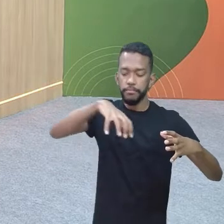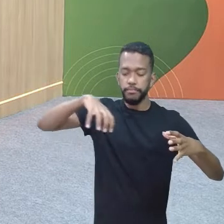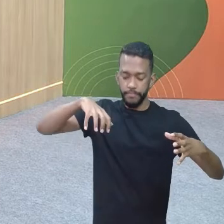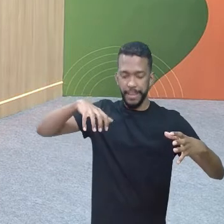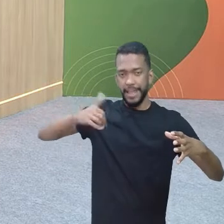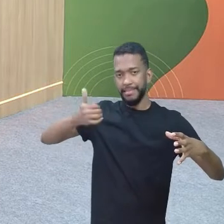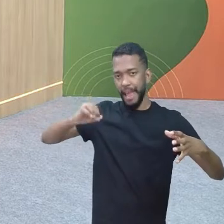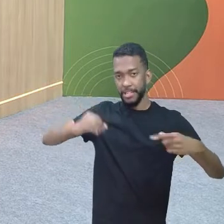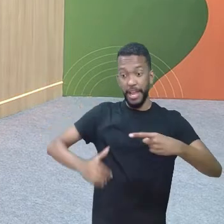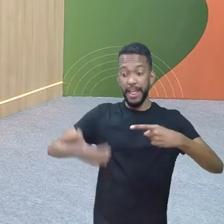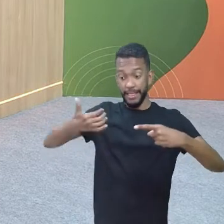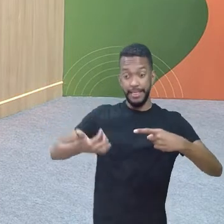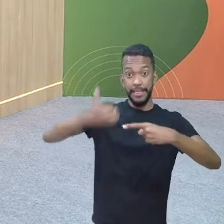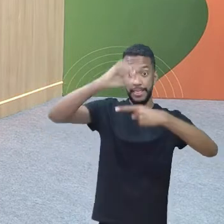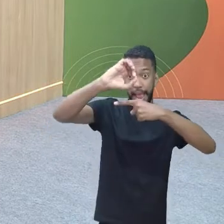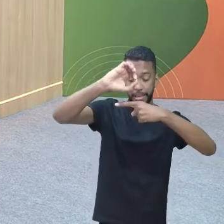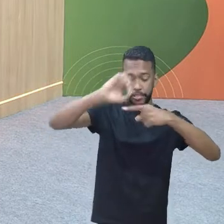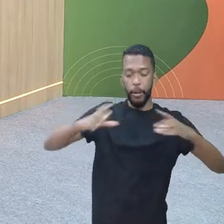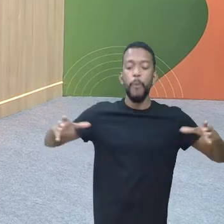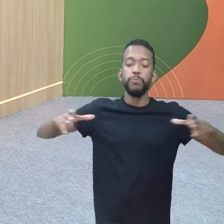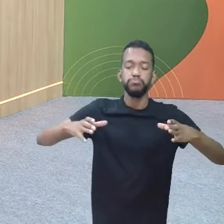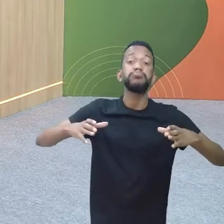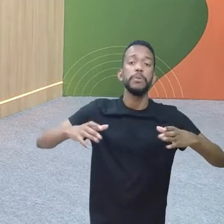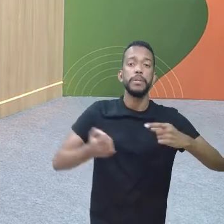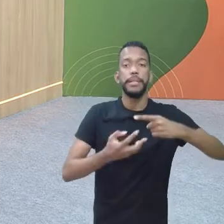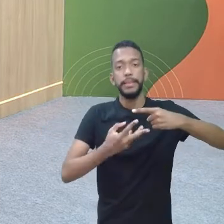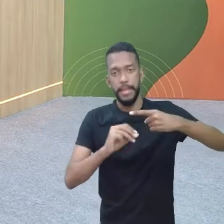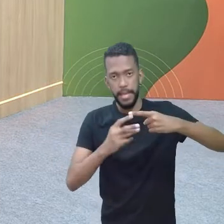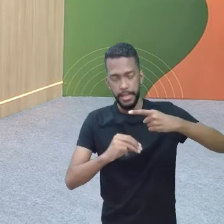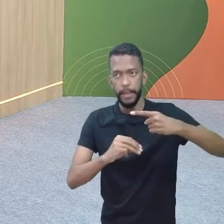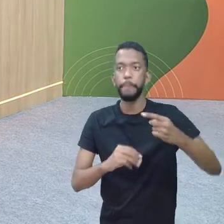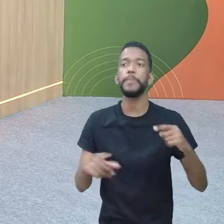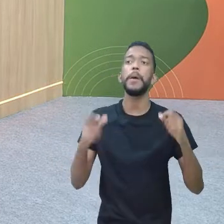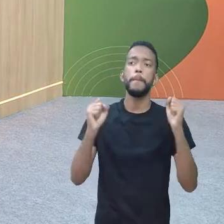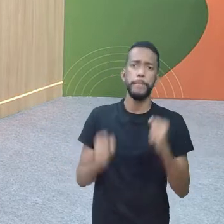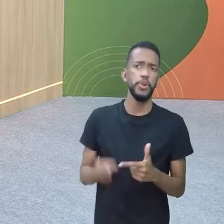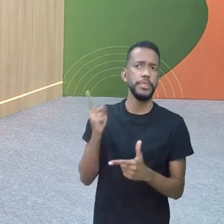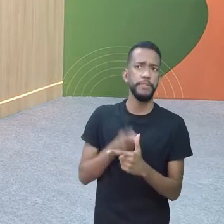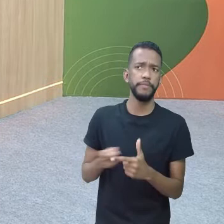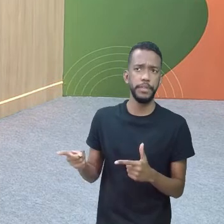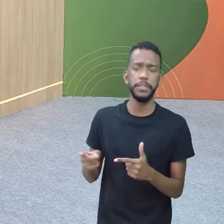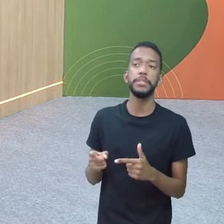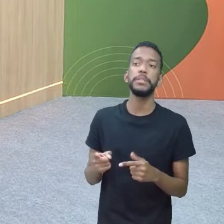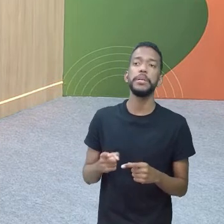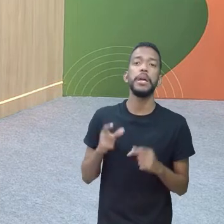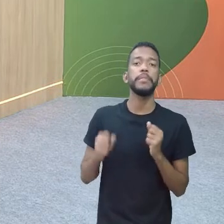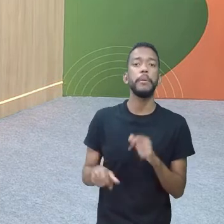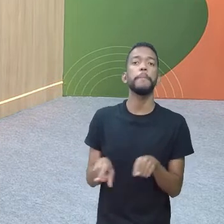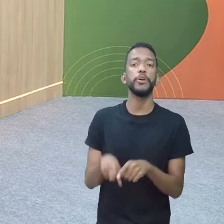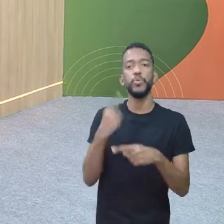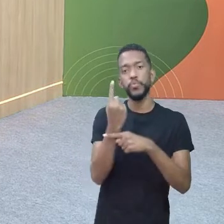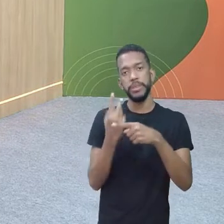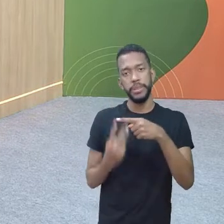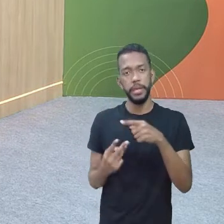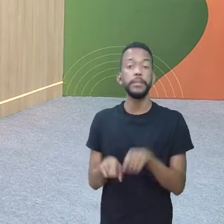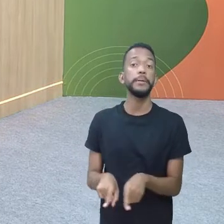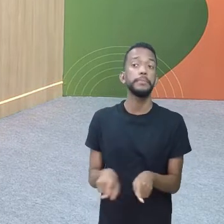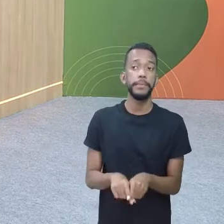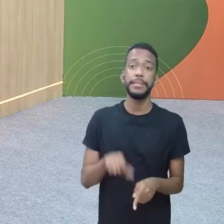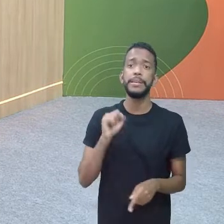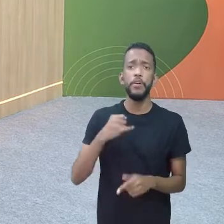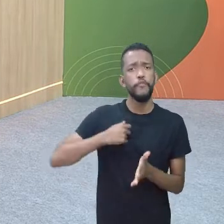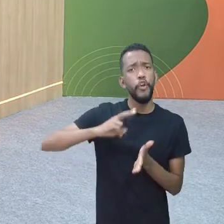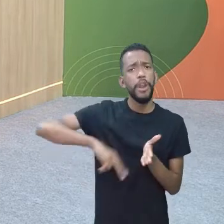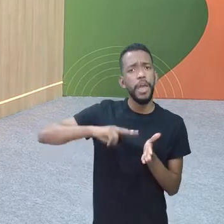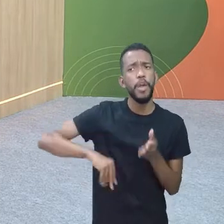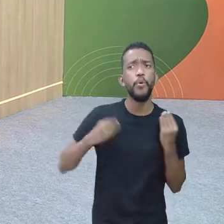que a gente vai lembrar já já, né? A gente pode tirar os zeros dividindo para 10 e fica 1/3. Mas como é que eu vou ler isso,